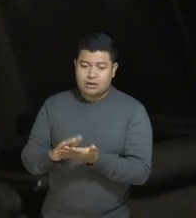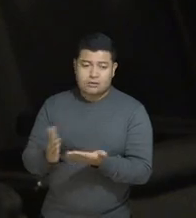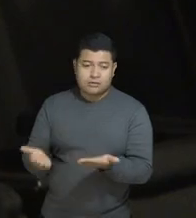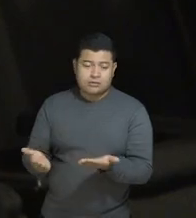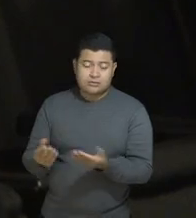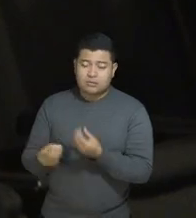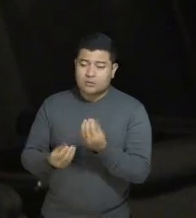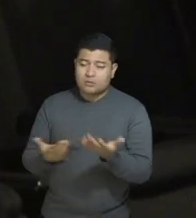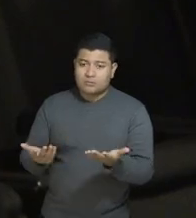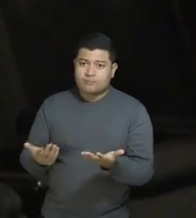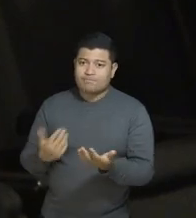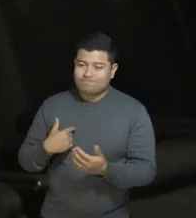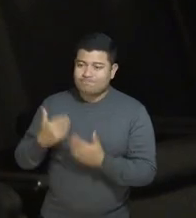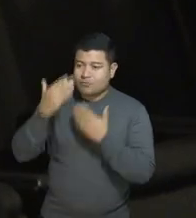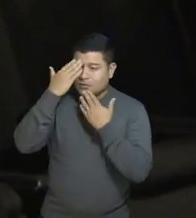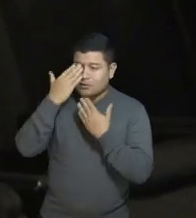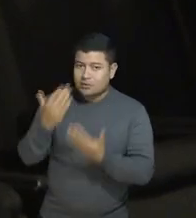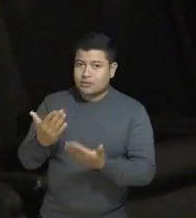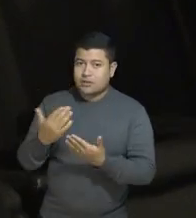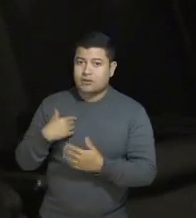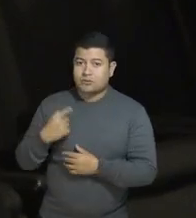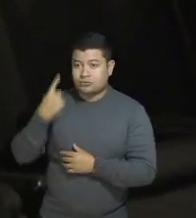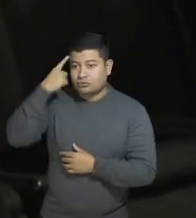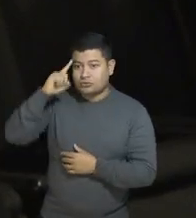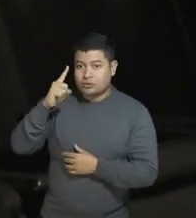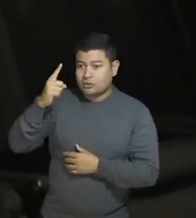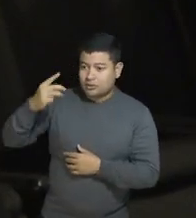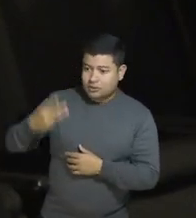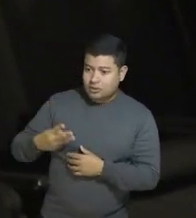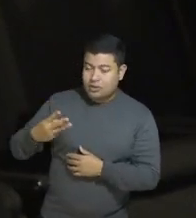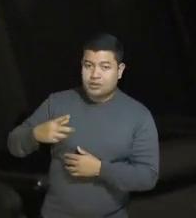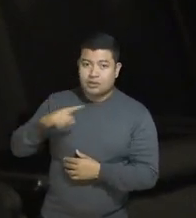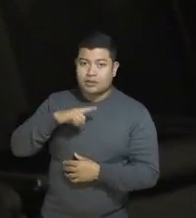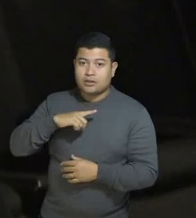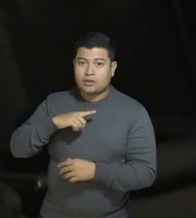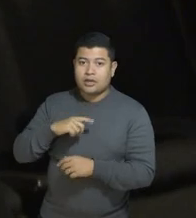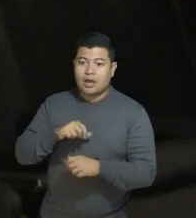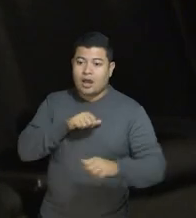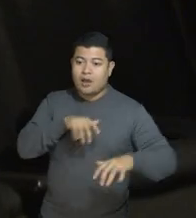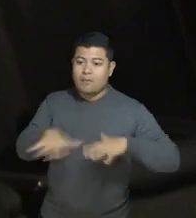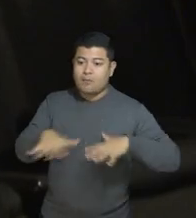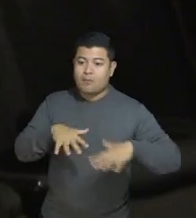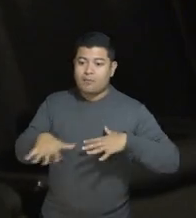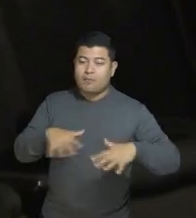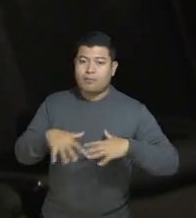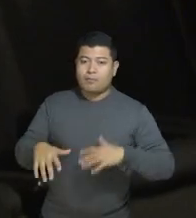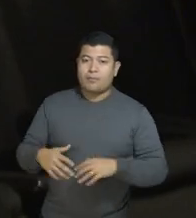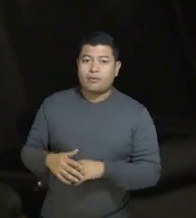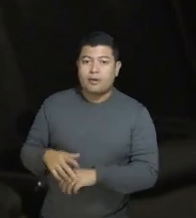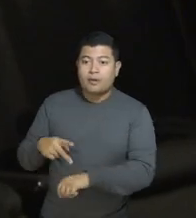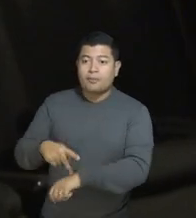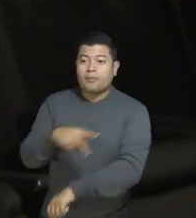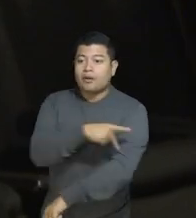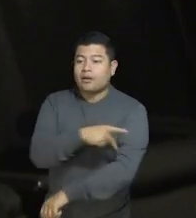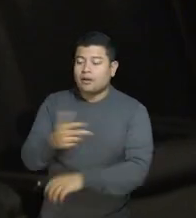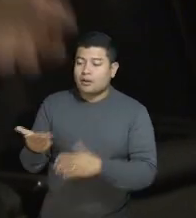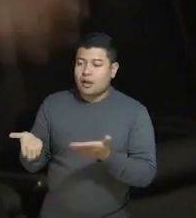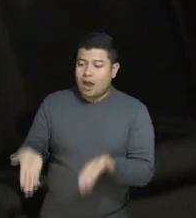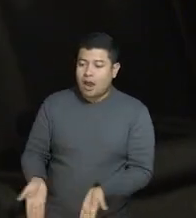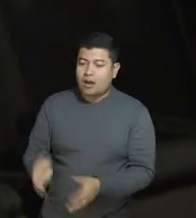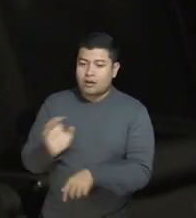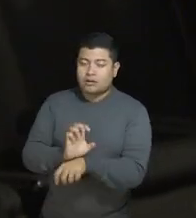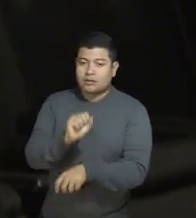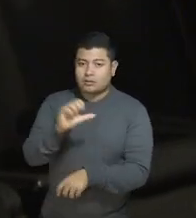oportunidade. Eu vou, no próximo dia 13, a gente tem a parada pedagógica no Estado, e eu fiquei encarregada, então, dia 13, de